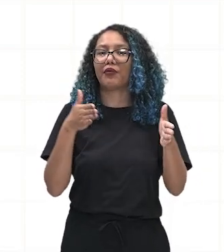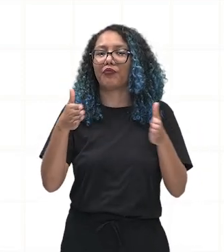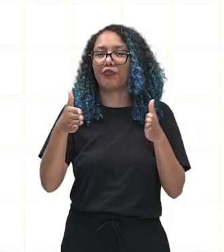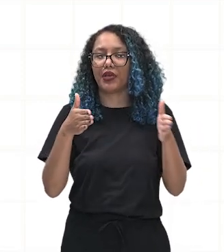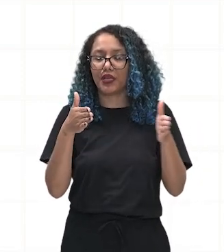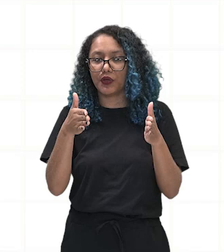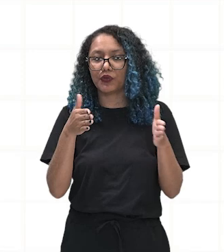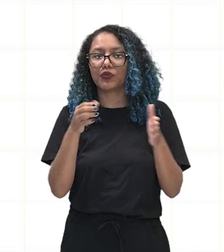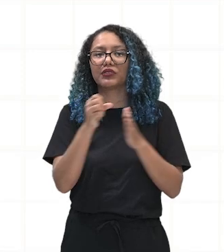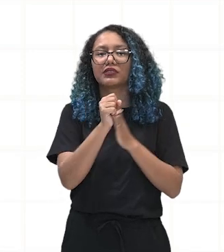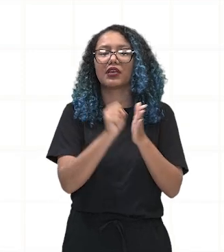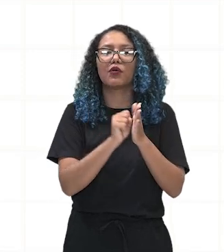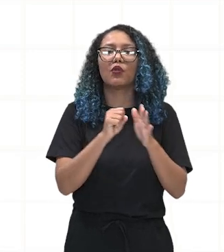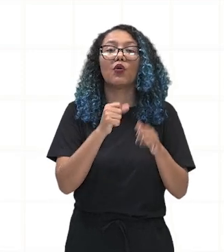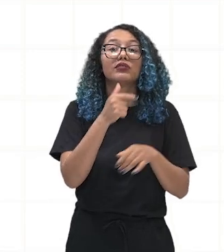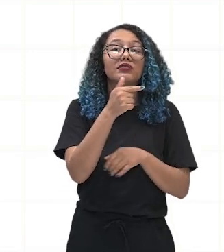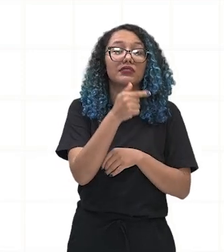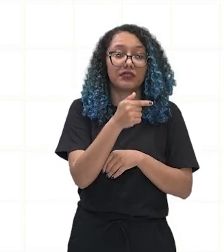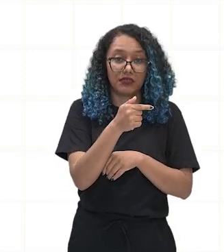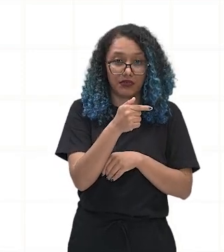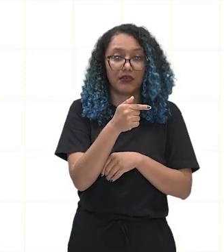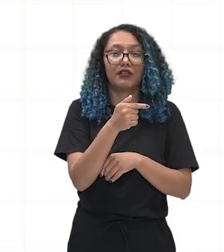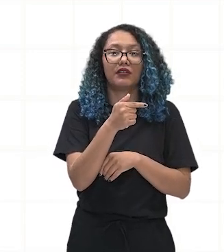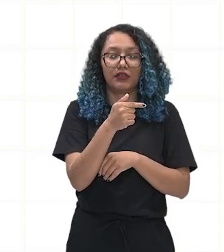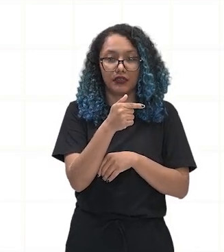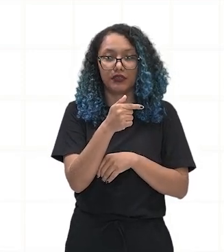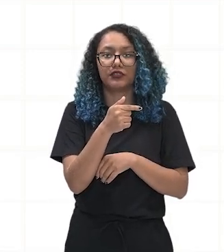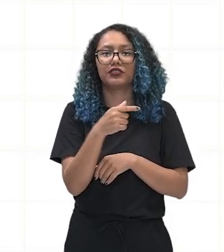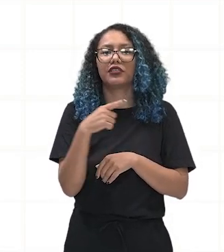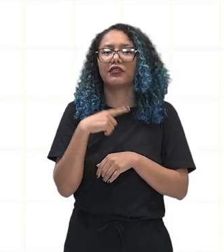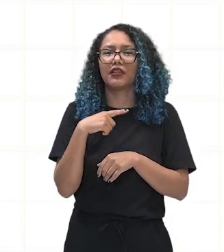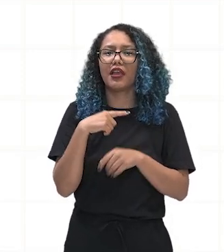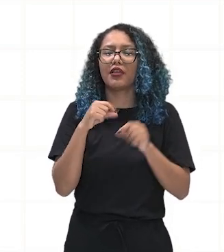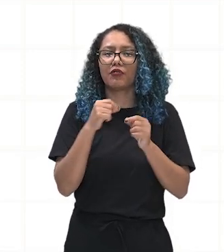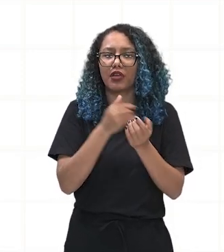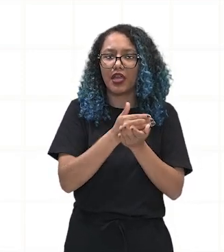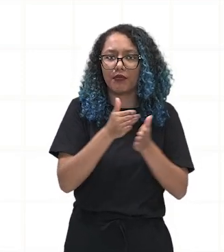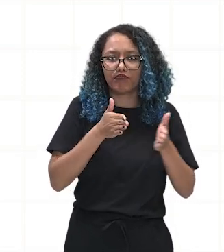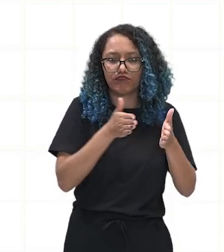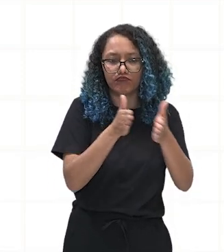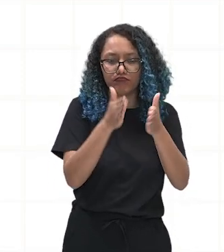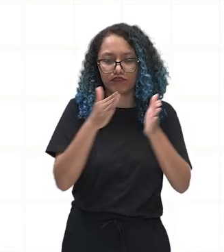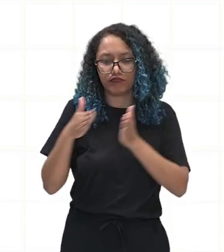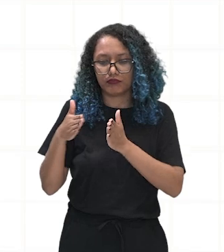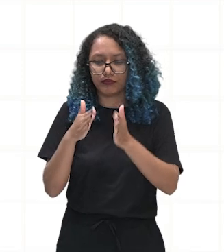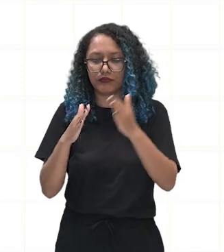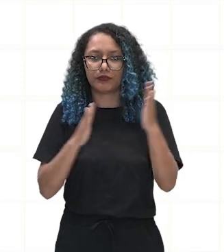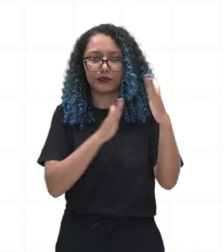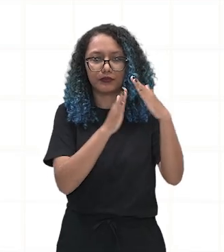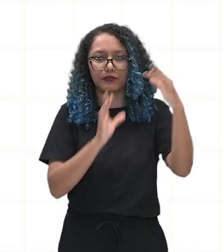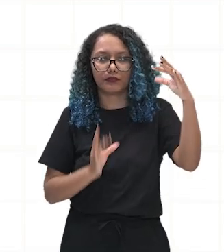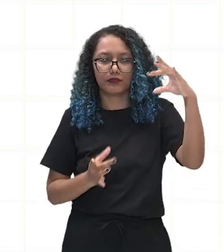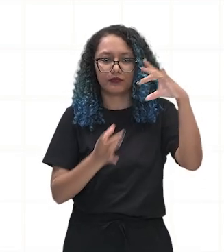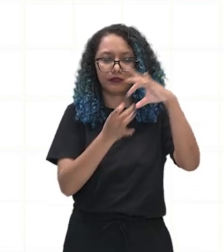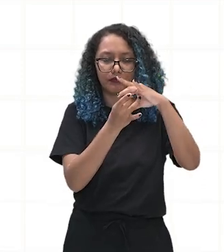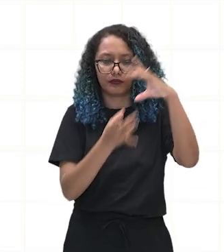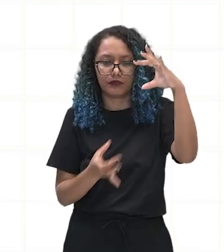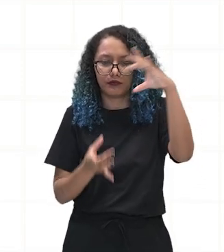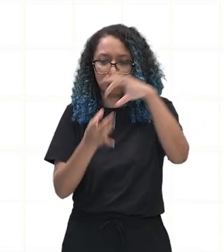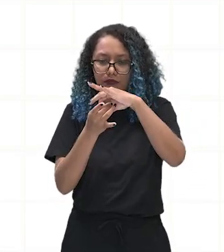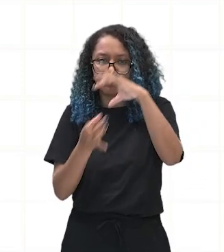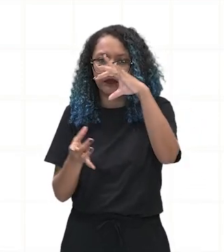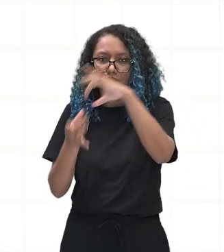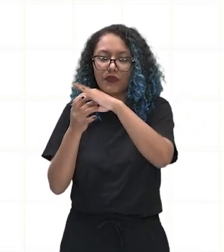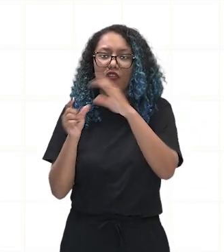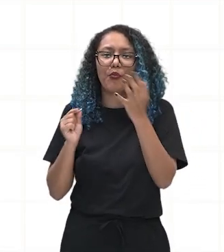século VII criou uma rede de rotas comerciais que ligavam o Mediterrâneo Oriental, o Oriente Médio,